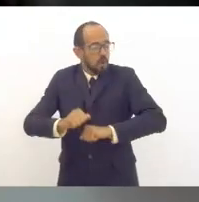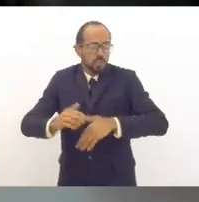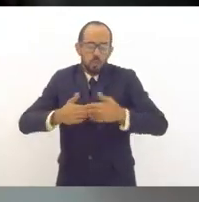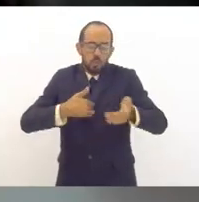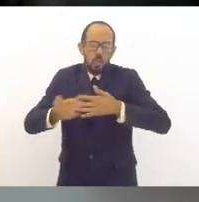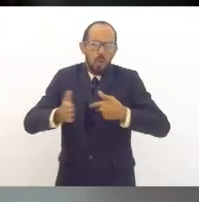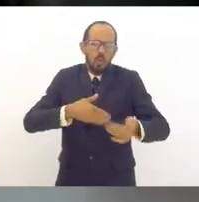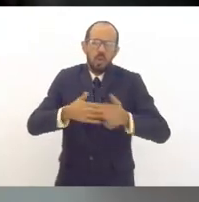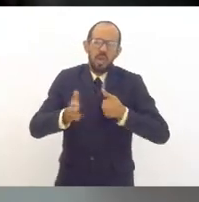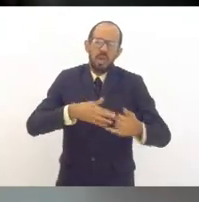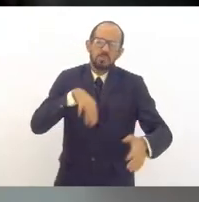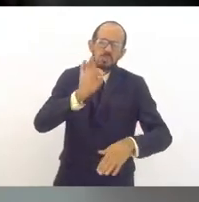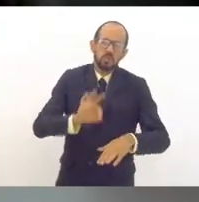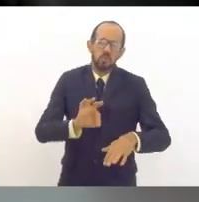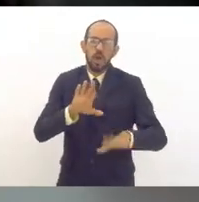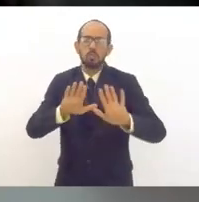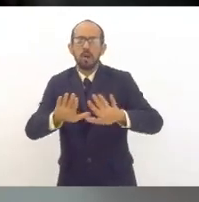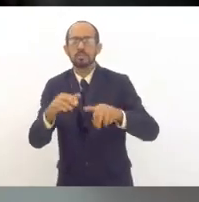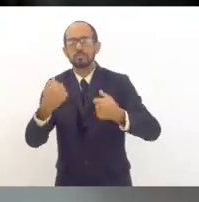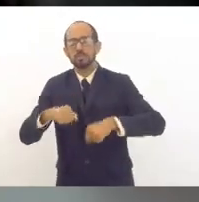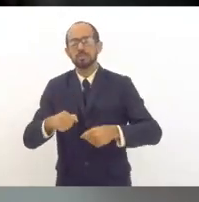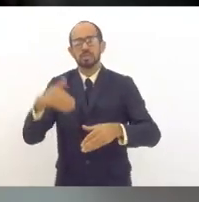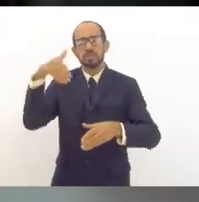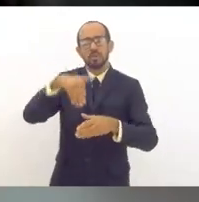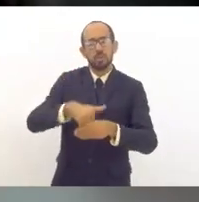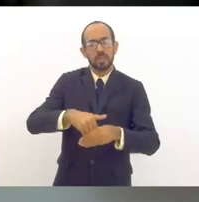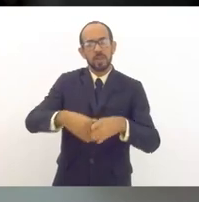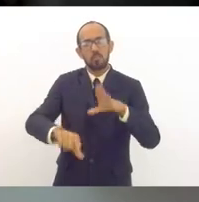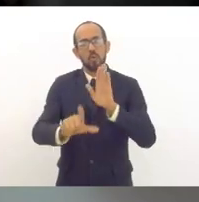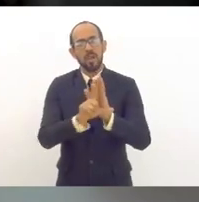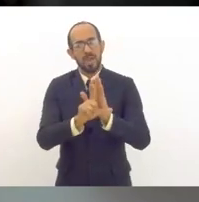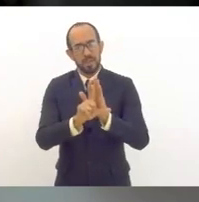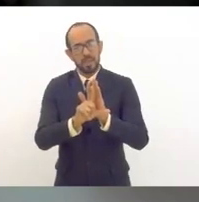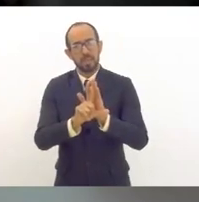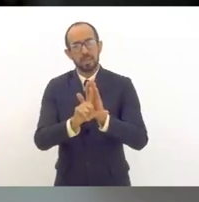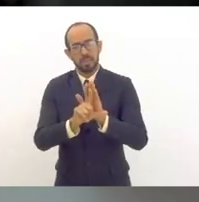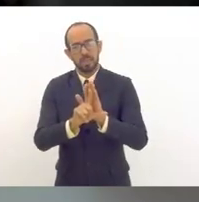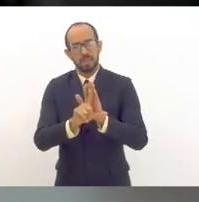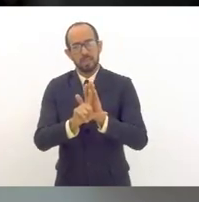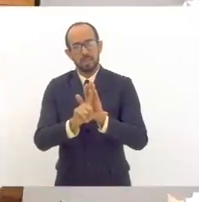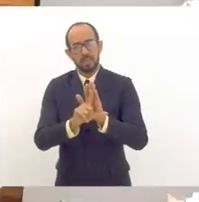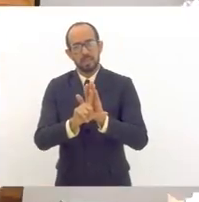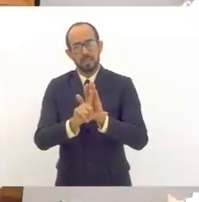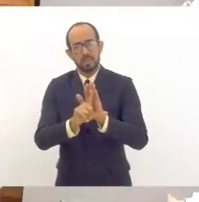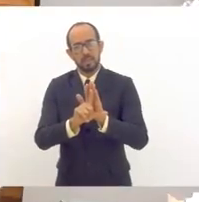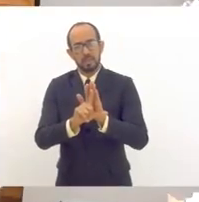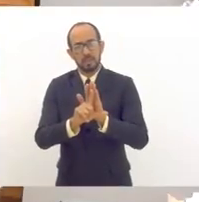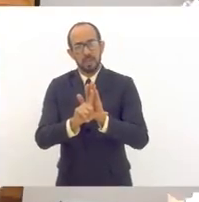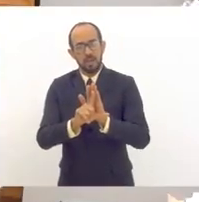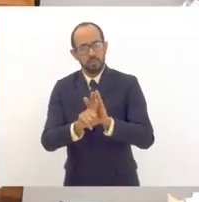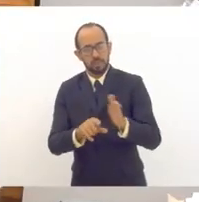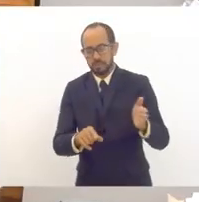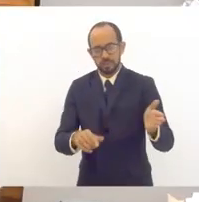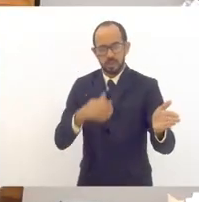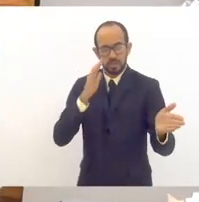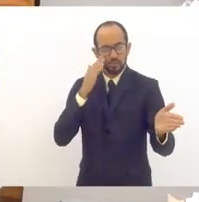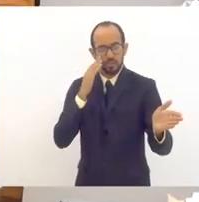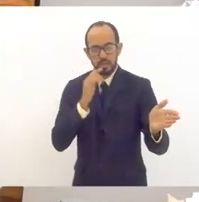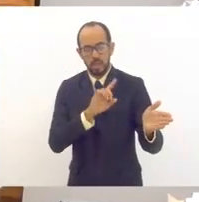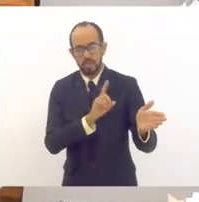17,5 não pode ultrapassar 18 mas tem que disputar a matéria se mudar a matéria por lei que o ICMS do estado não entendi perfeitamente